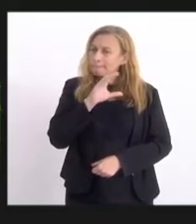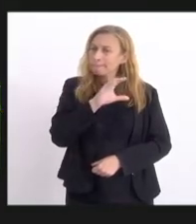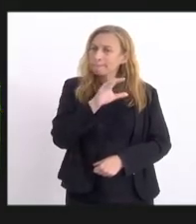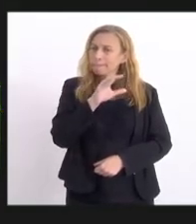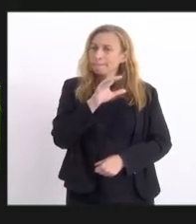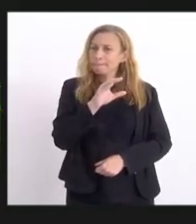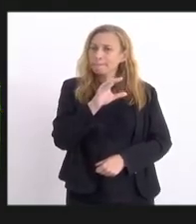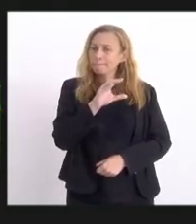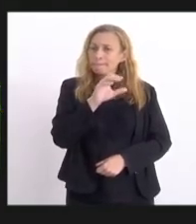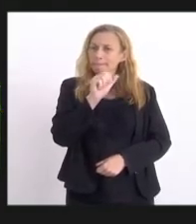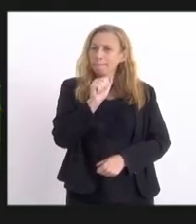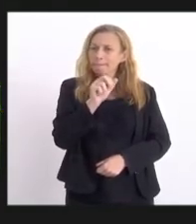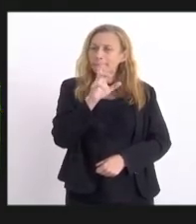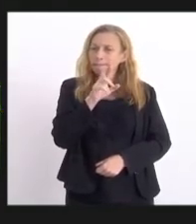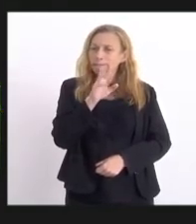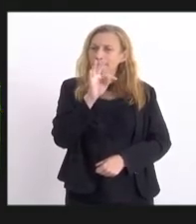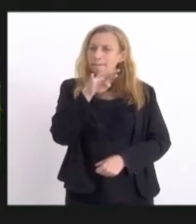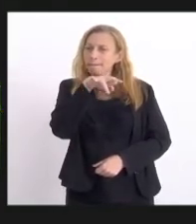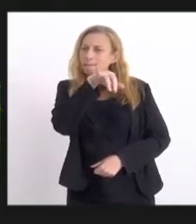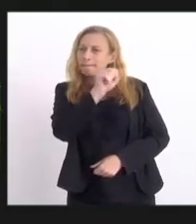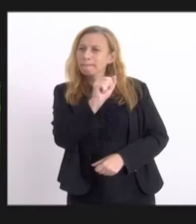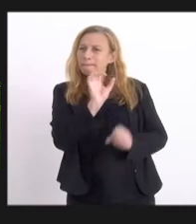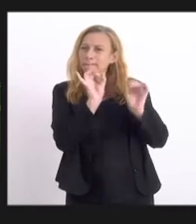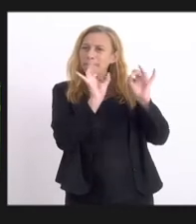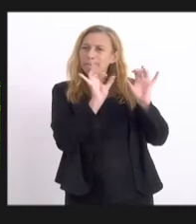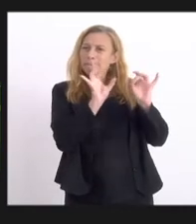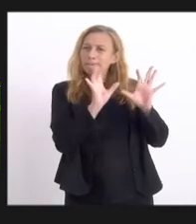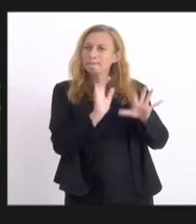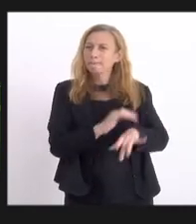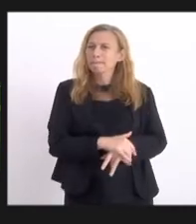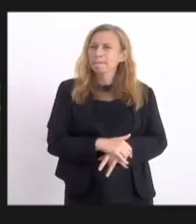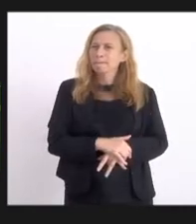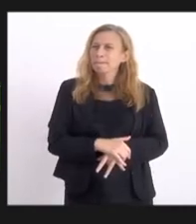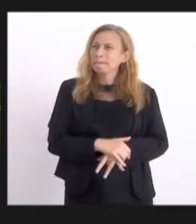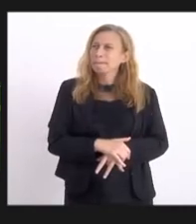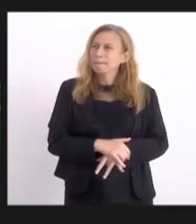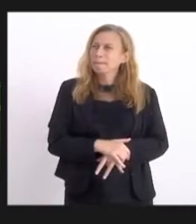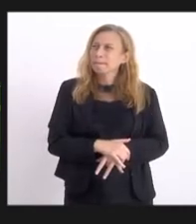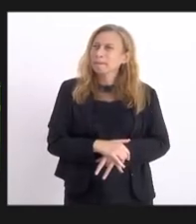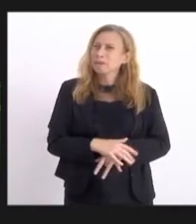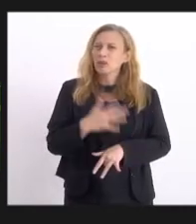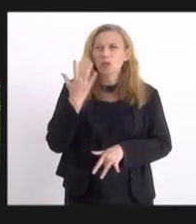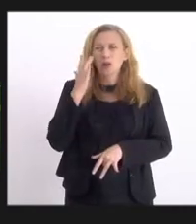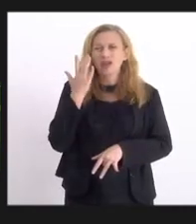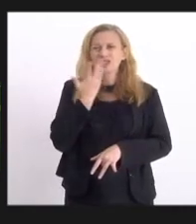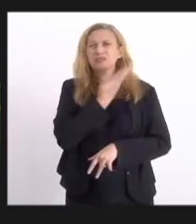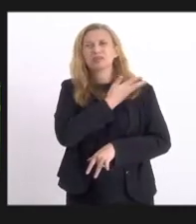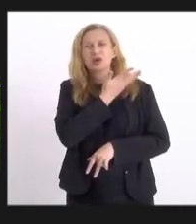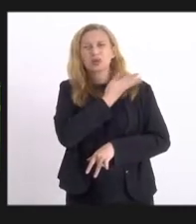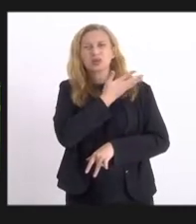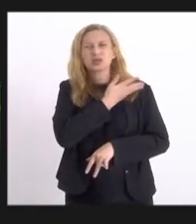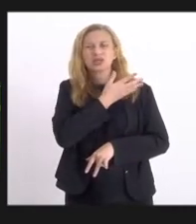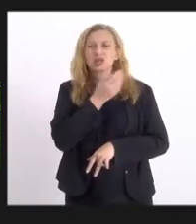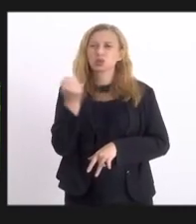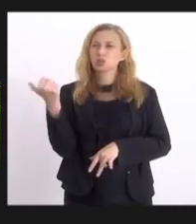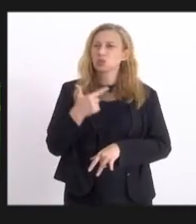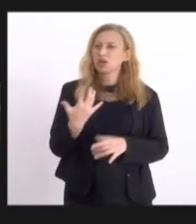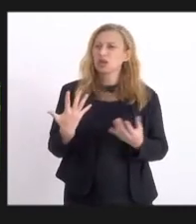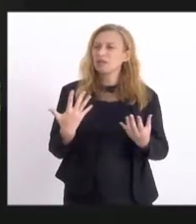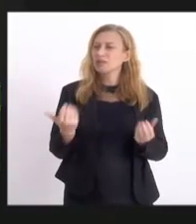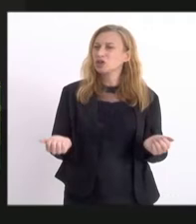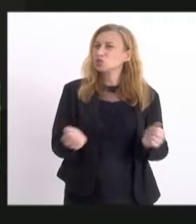especial não serve mais para discriminar do que para integrar, entendeu? Eu tenho dúvida. O que você